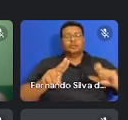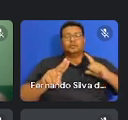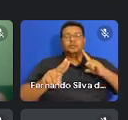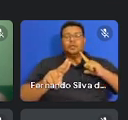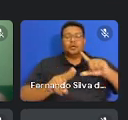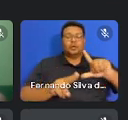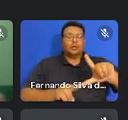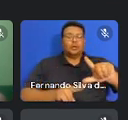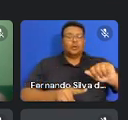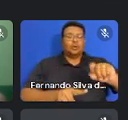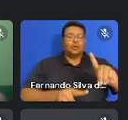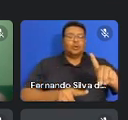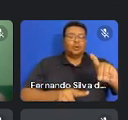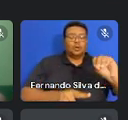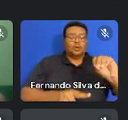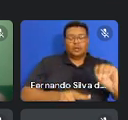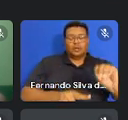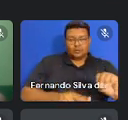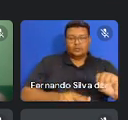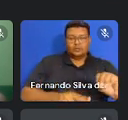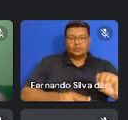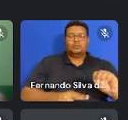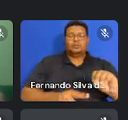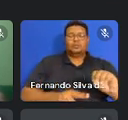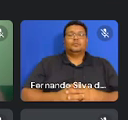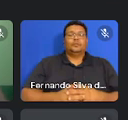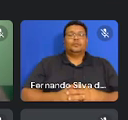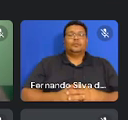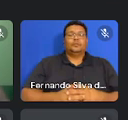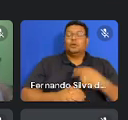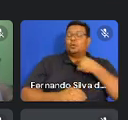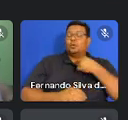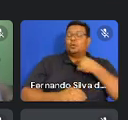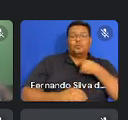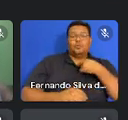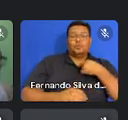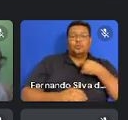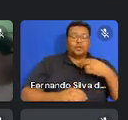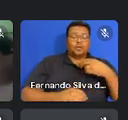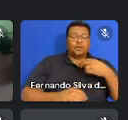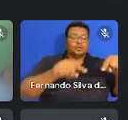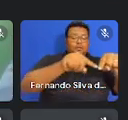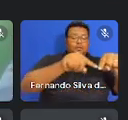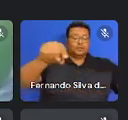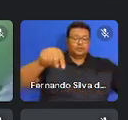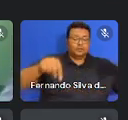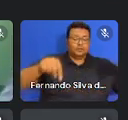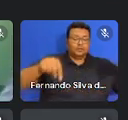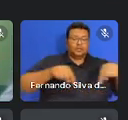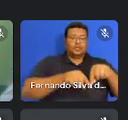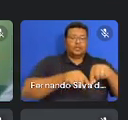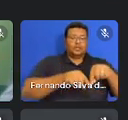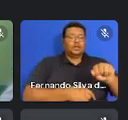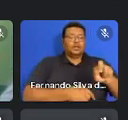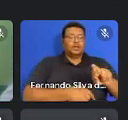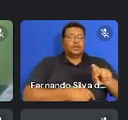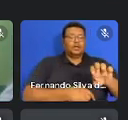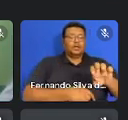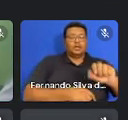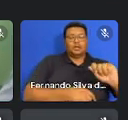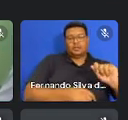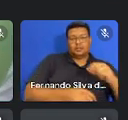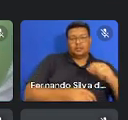não posso ter esse tipo de interseção em área. Então, não pode acontecer